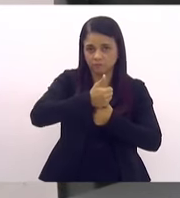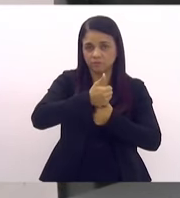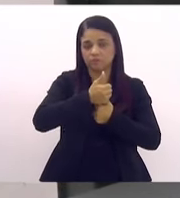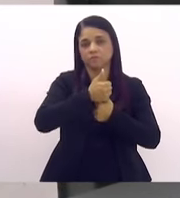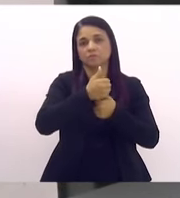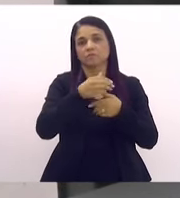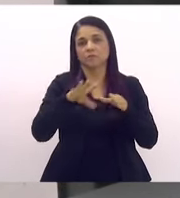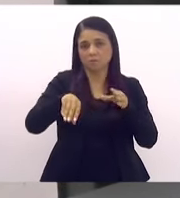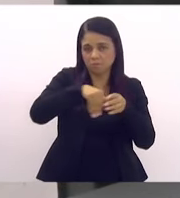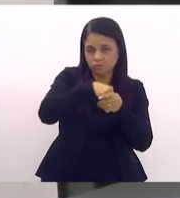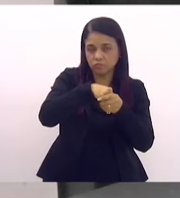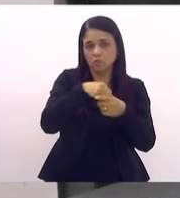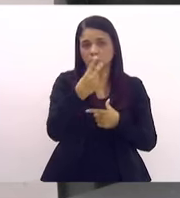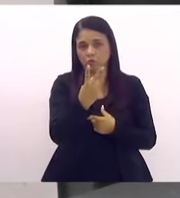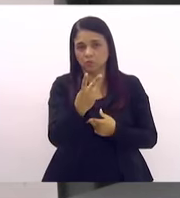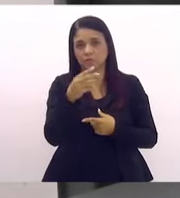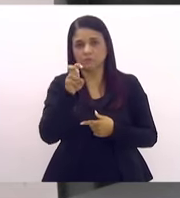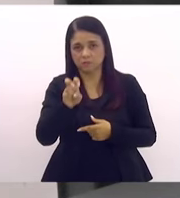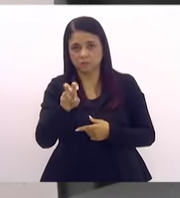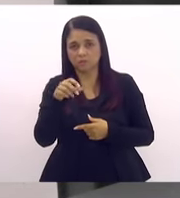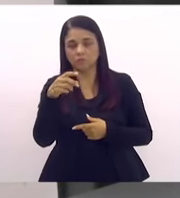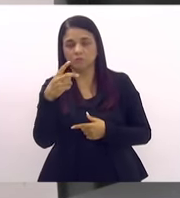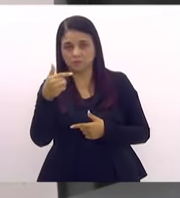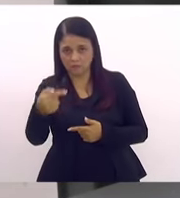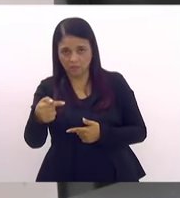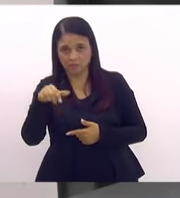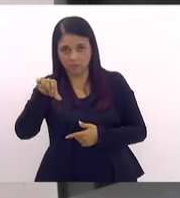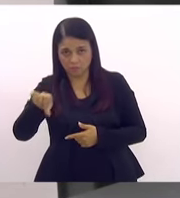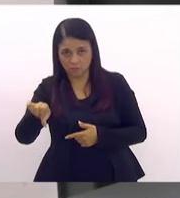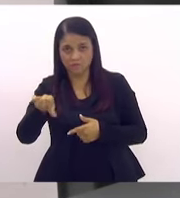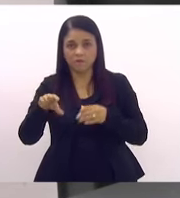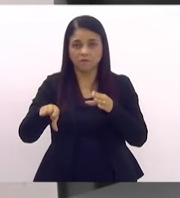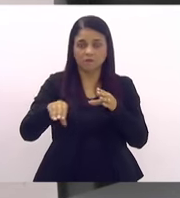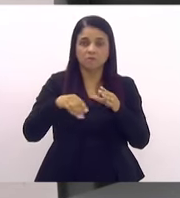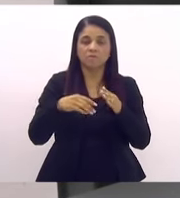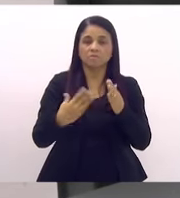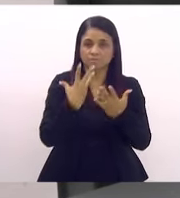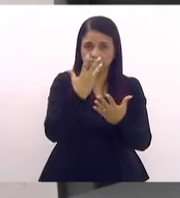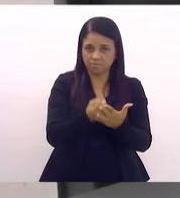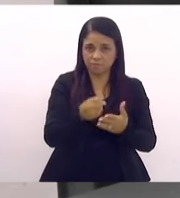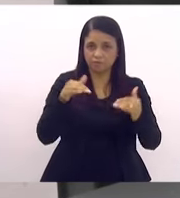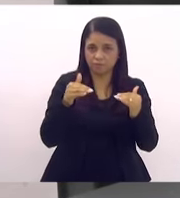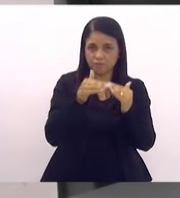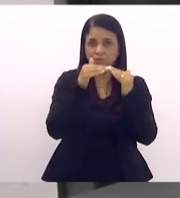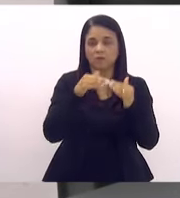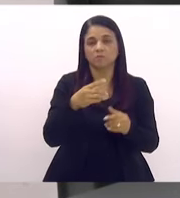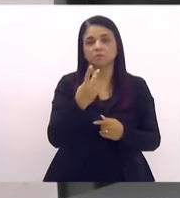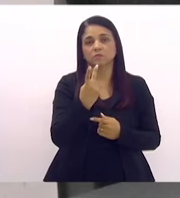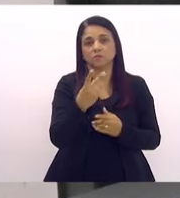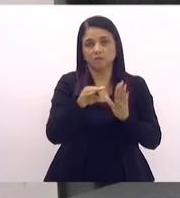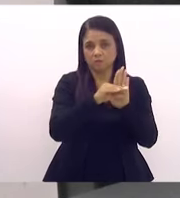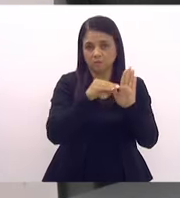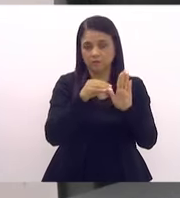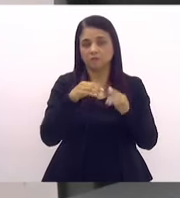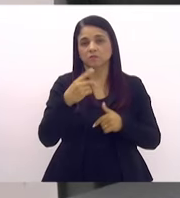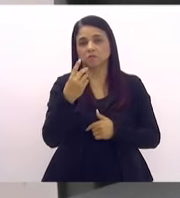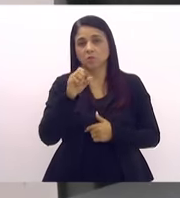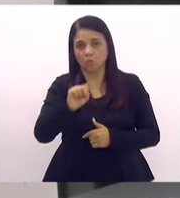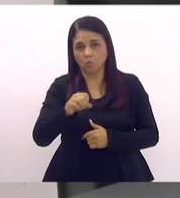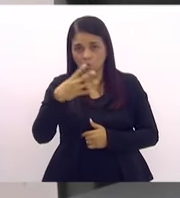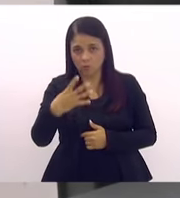às emendas 2, 5, 7 e 9, favorável com subemenda aglutinativa às emendas 4, 8 e